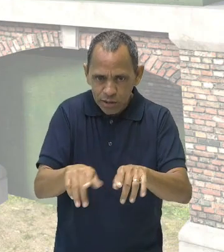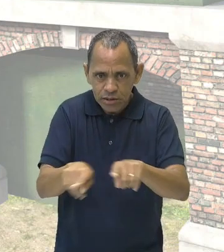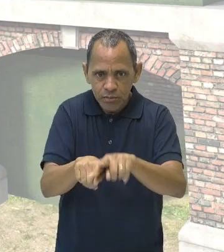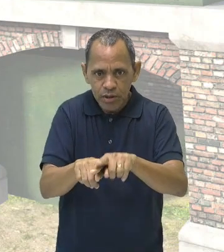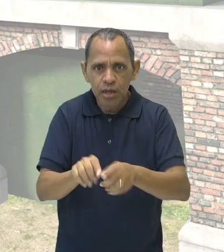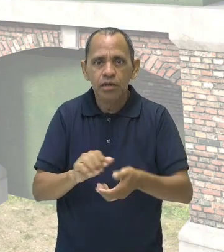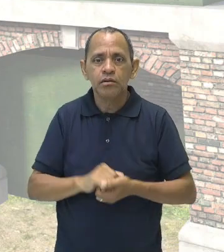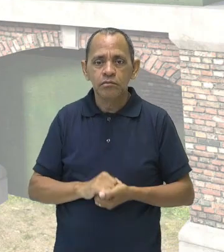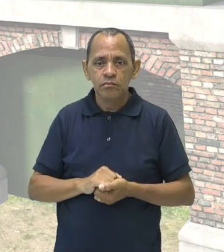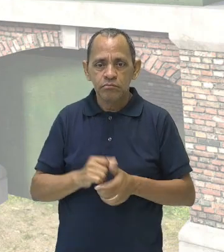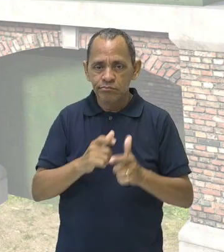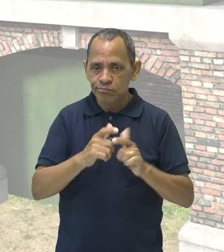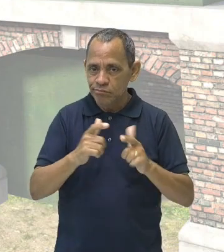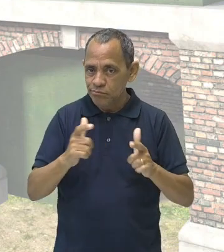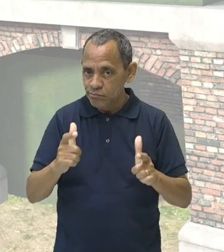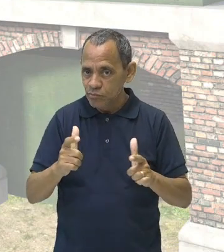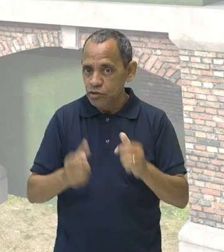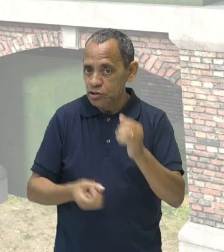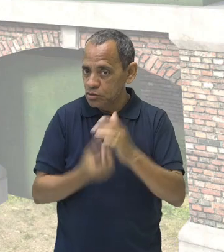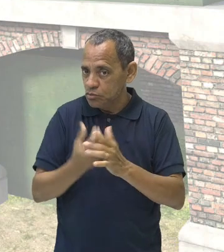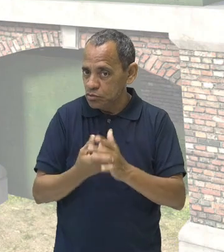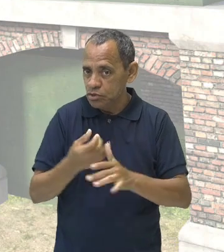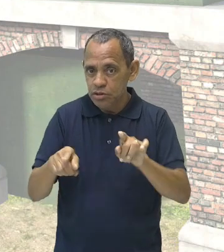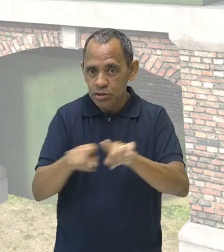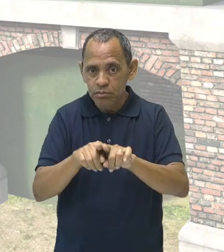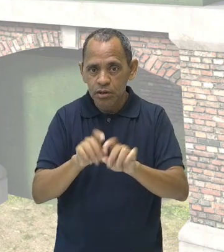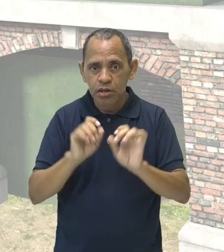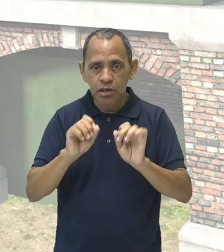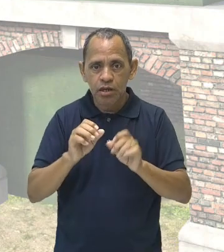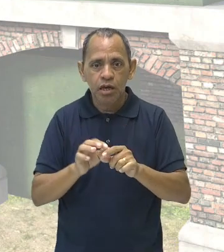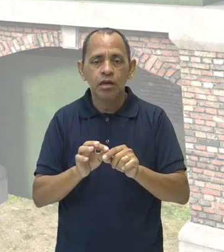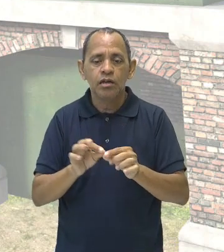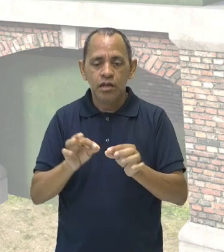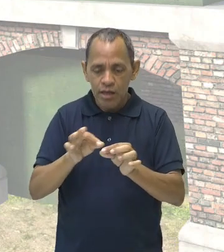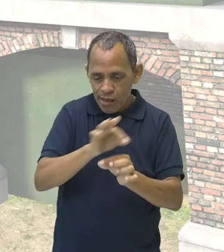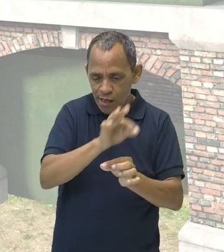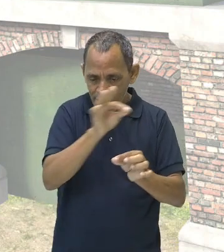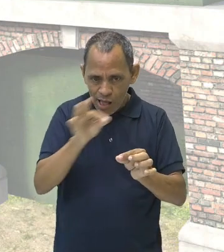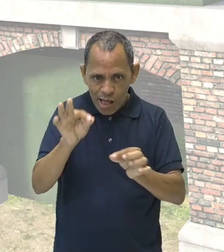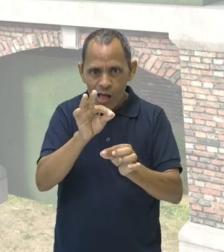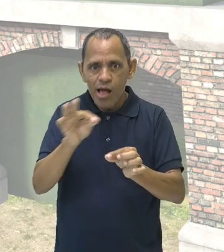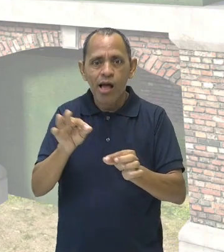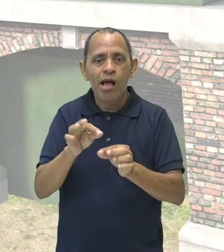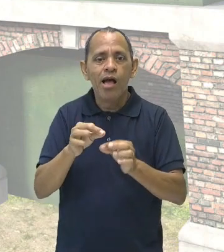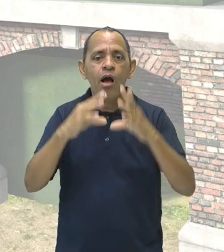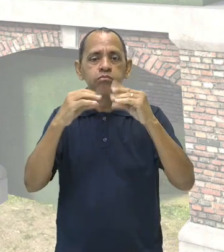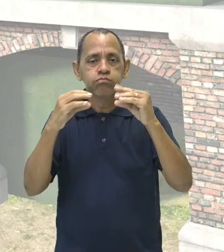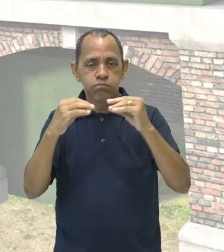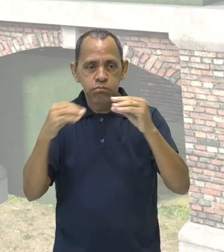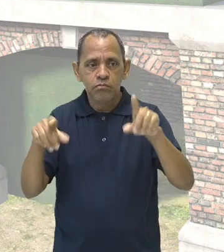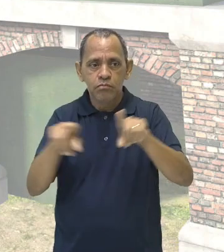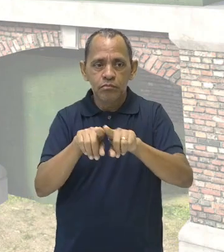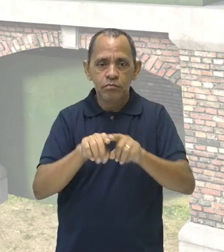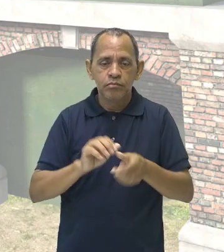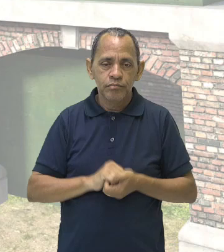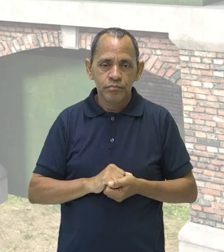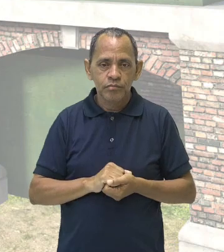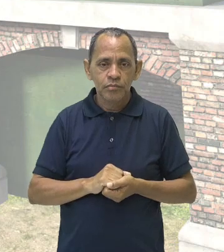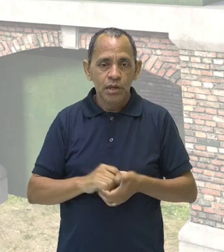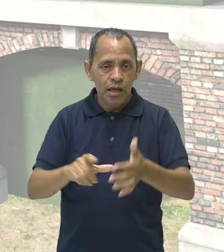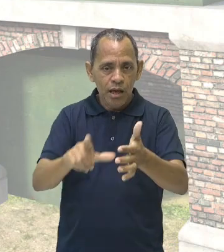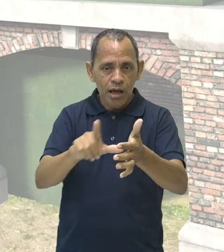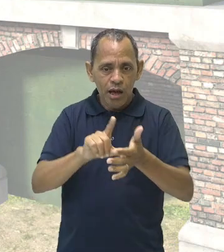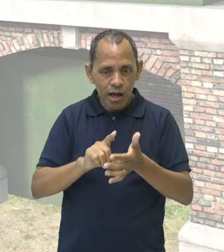aumentando drasticamente a produção de fios de algodão. Enquanto que anteriormente